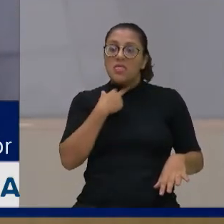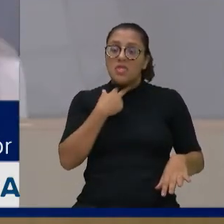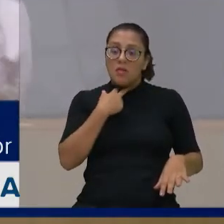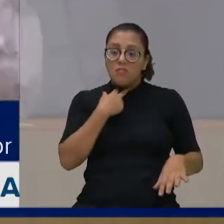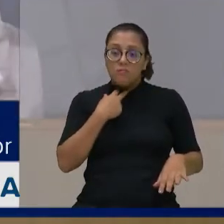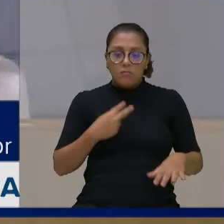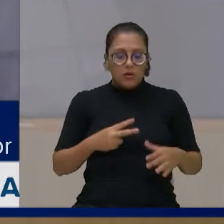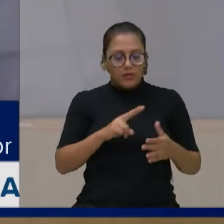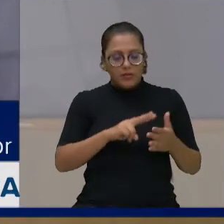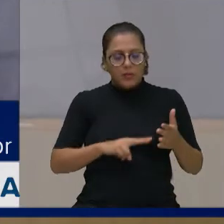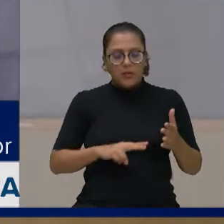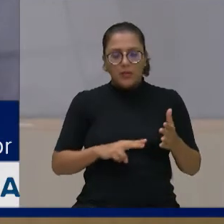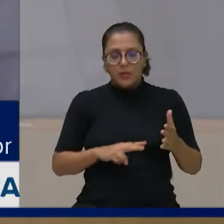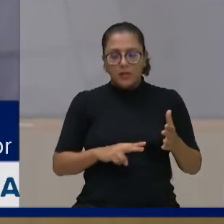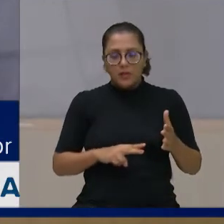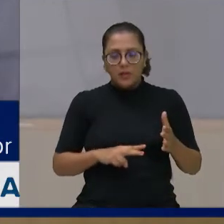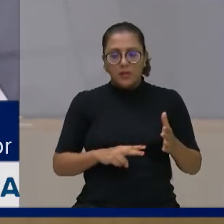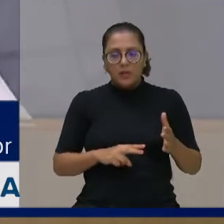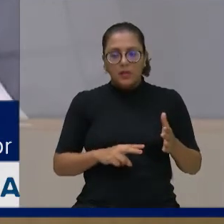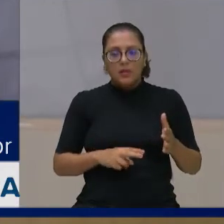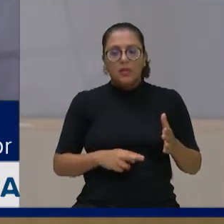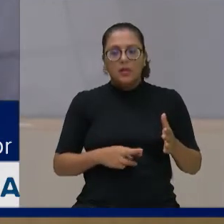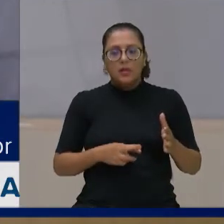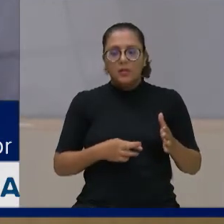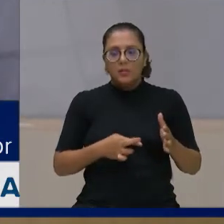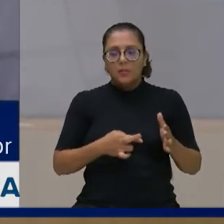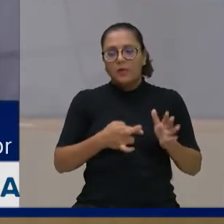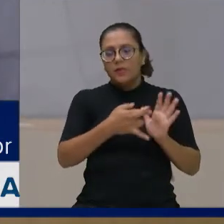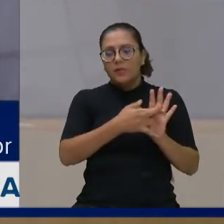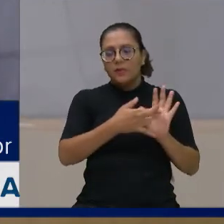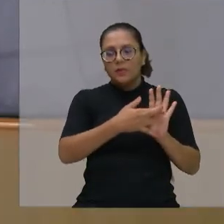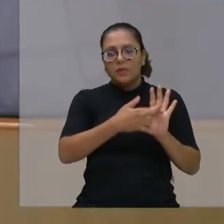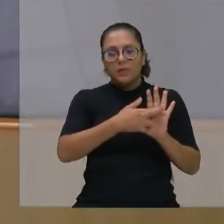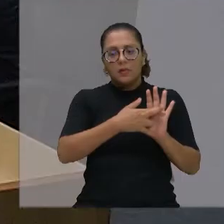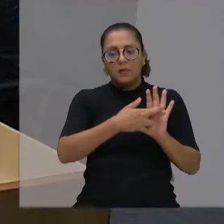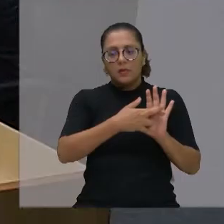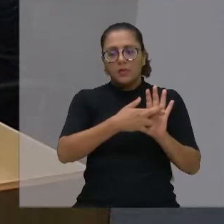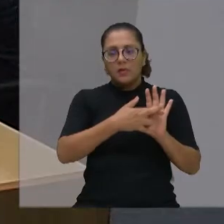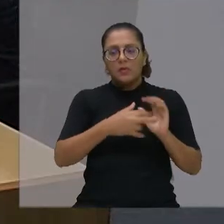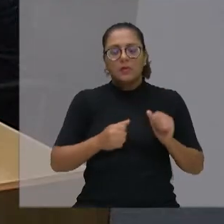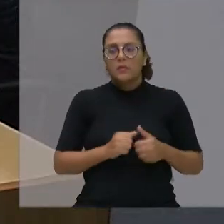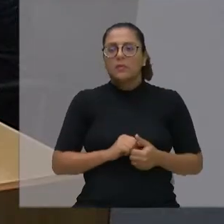Não pode. Não tem que fazer um novo lado da mesa e votar para poder consertar isso aí. Tá bom, gente? Boa noite a todos.